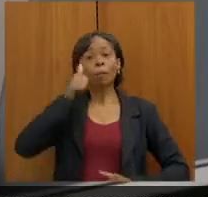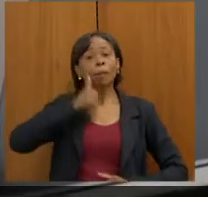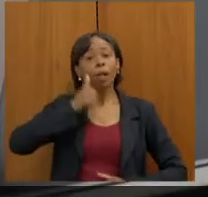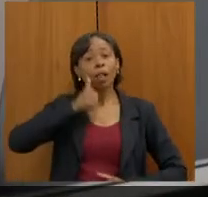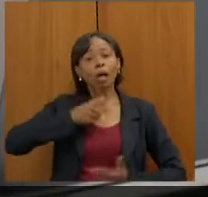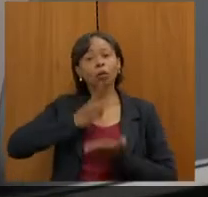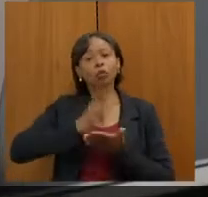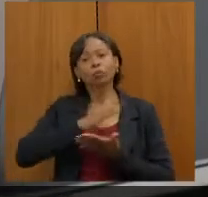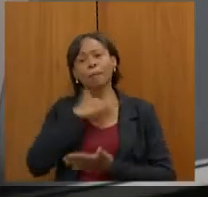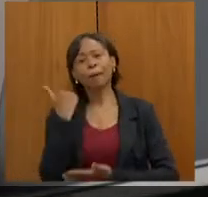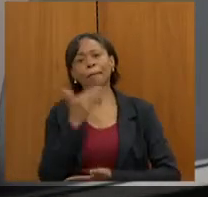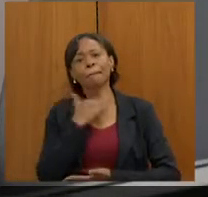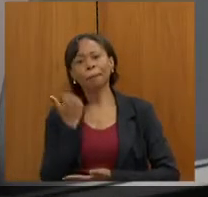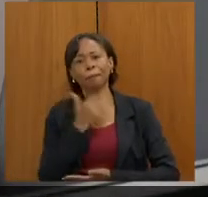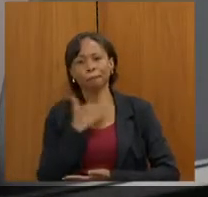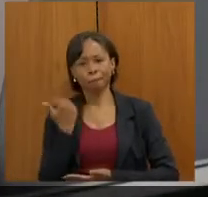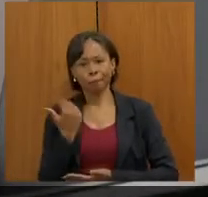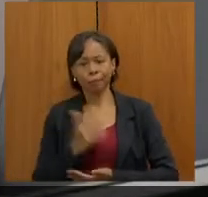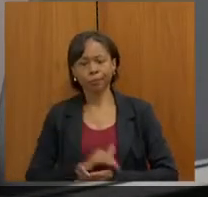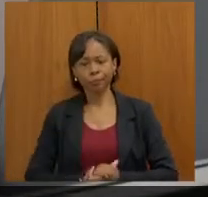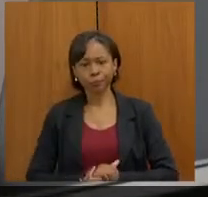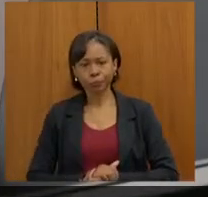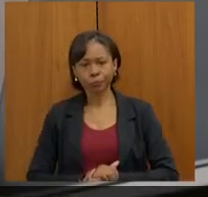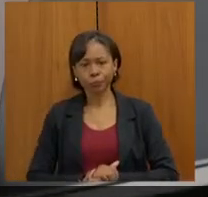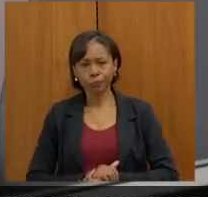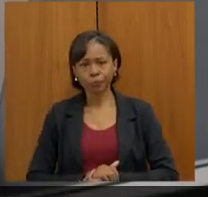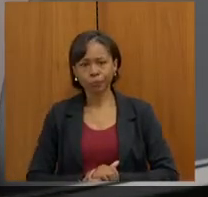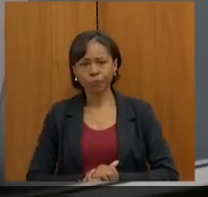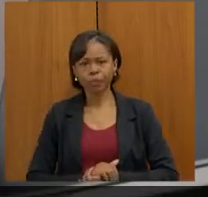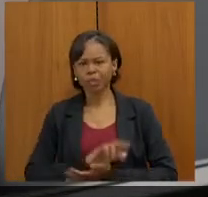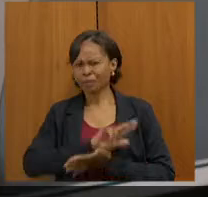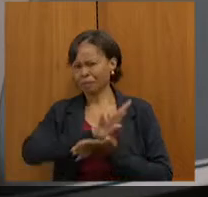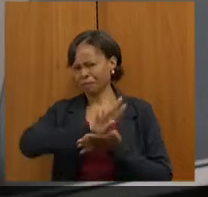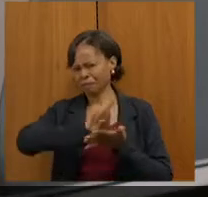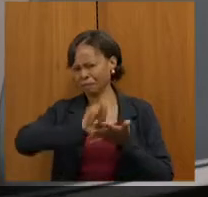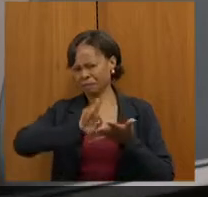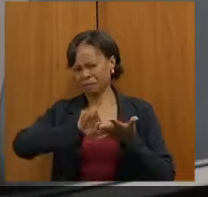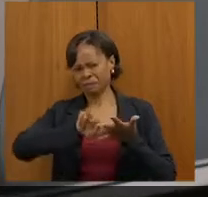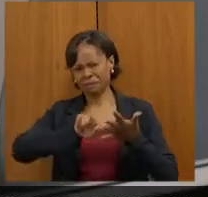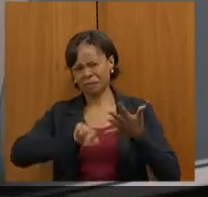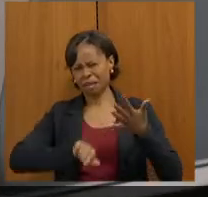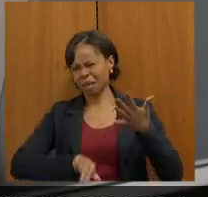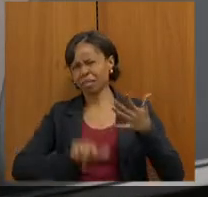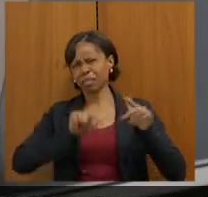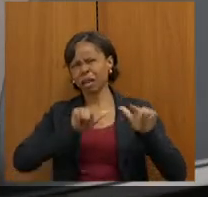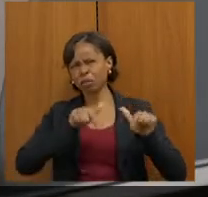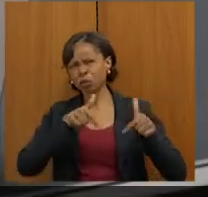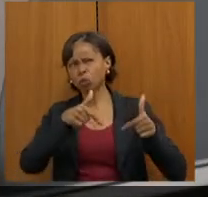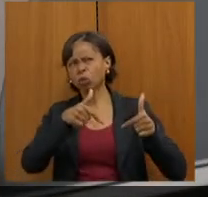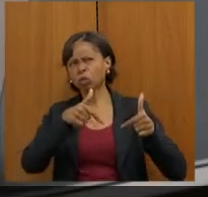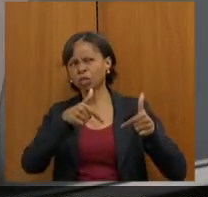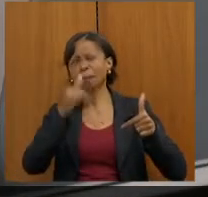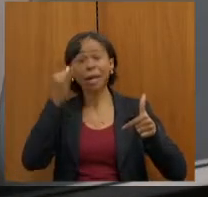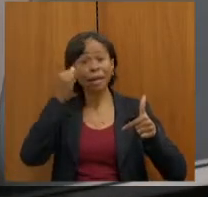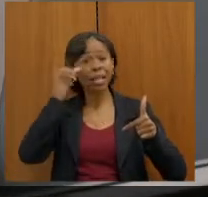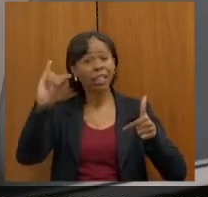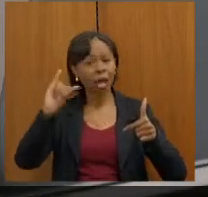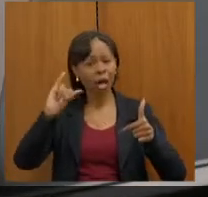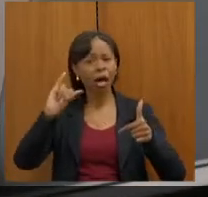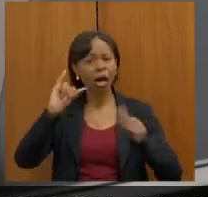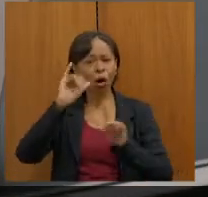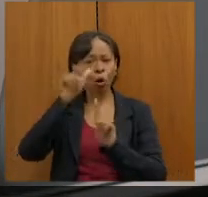poderia aqui de escrever em inúmeras ações que poderiam prevenir o feminicídio uma